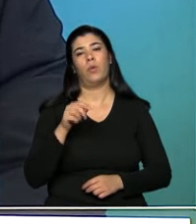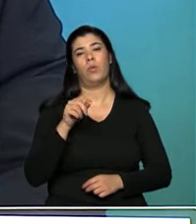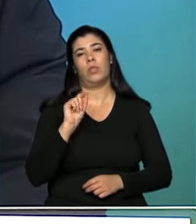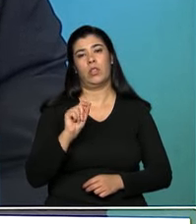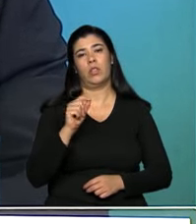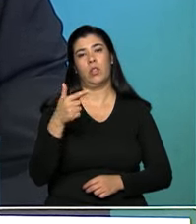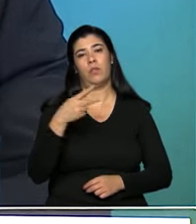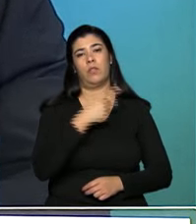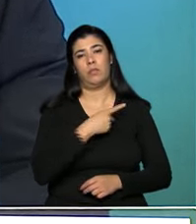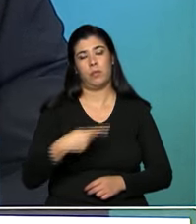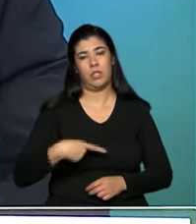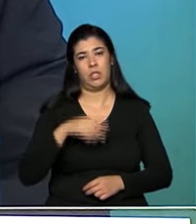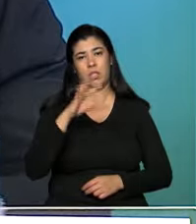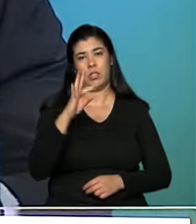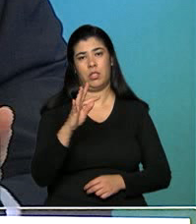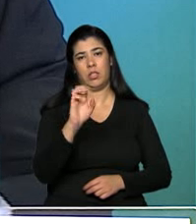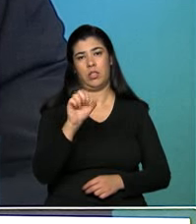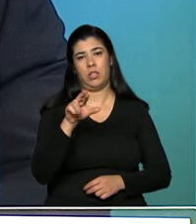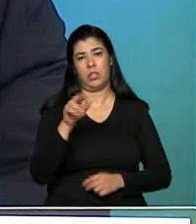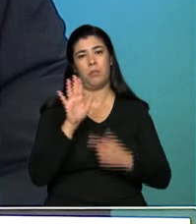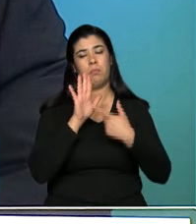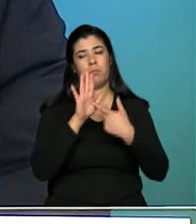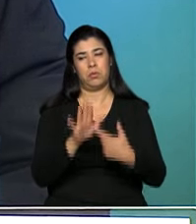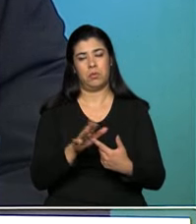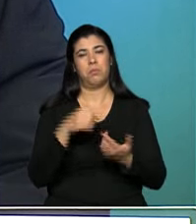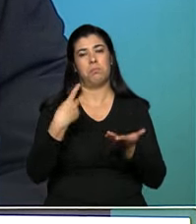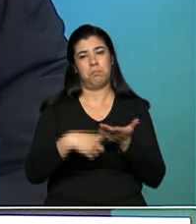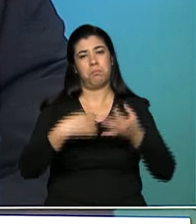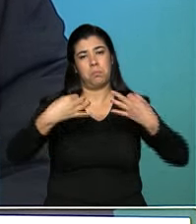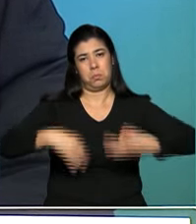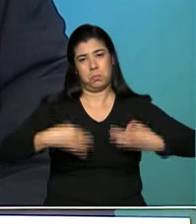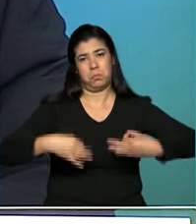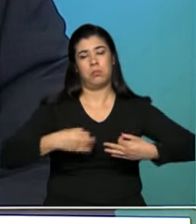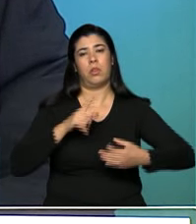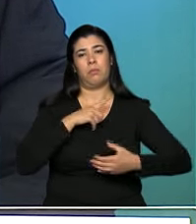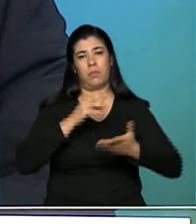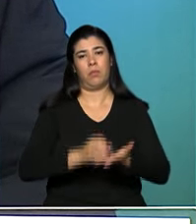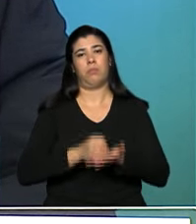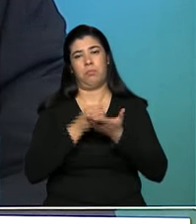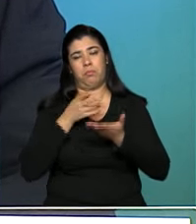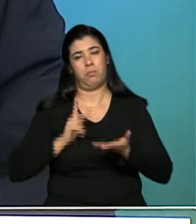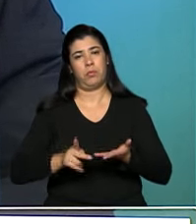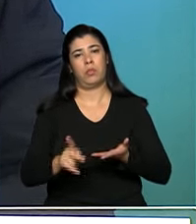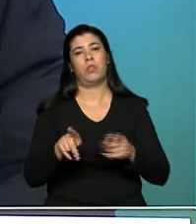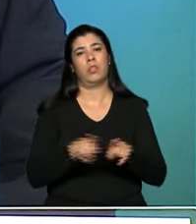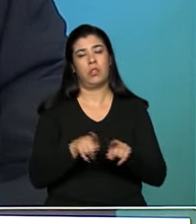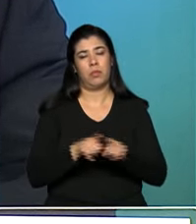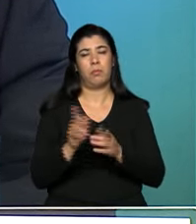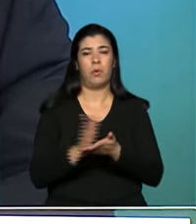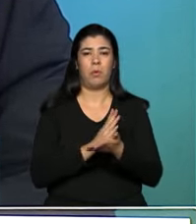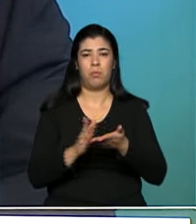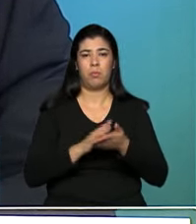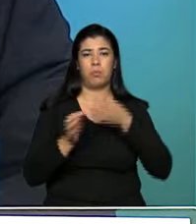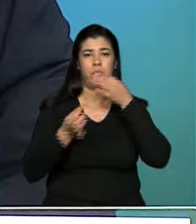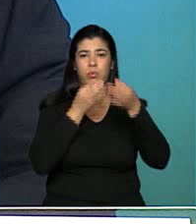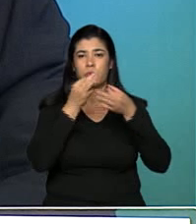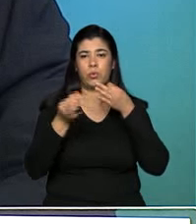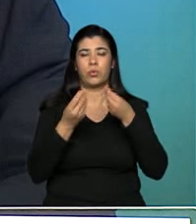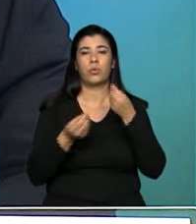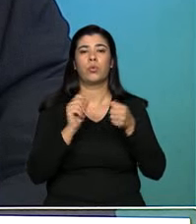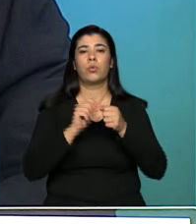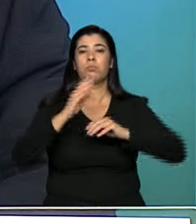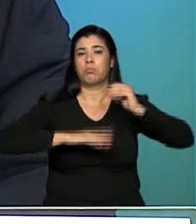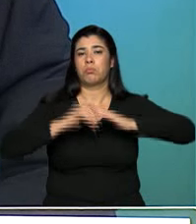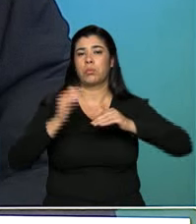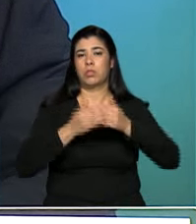apresentamos para ele concordou apoiou como sempre esse tipo de iniciativa ã deu sugestões deu sugestões de como implementá-las